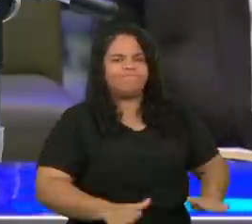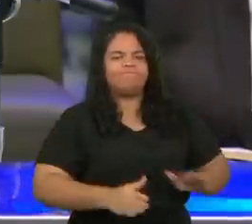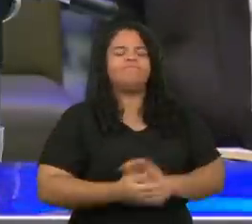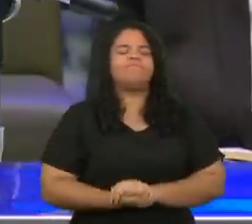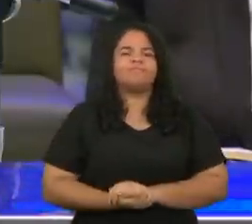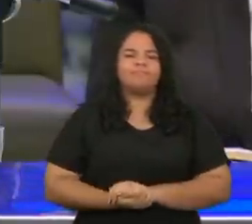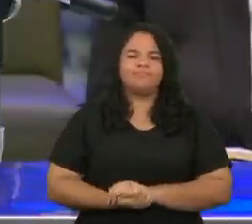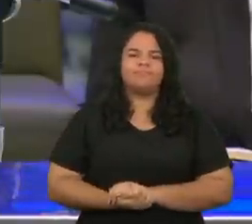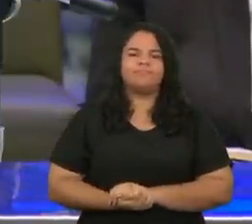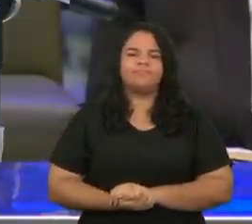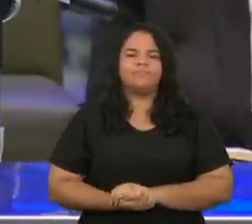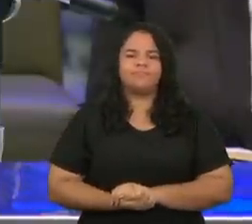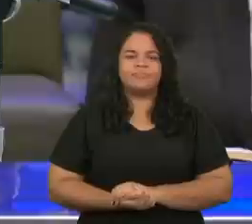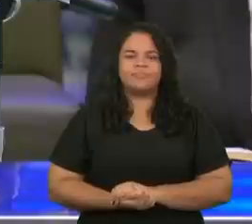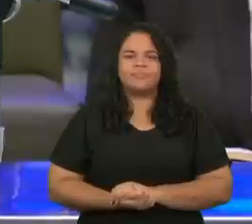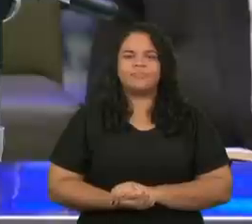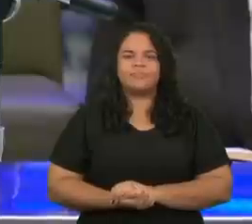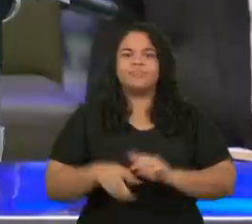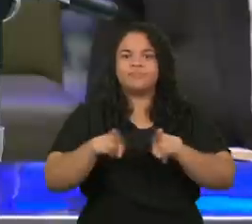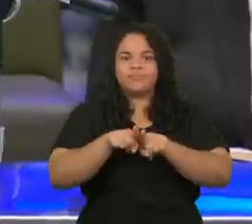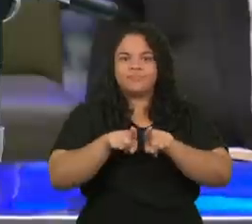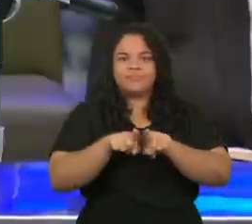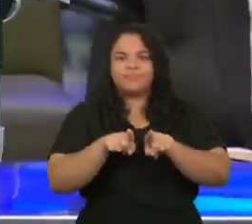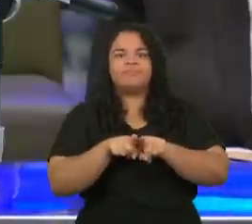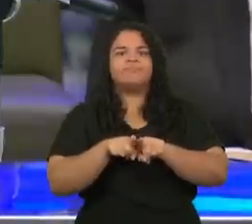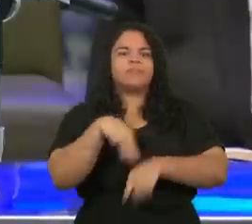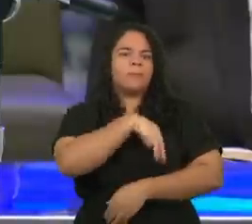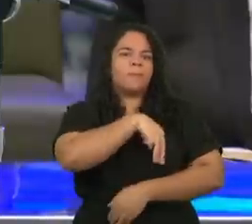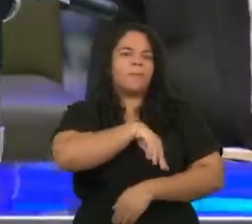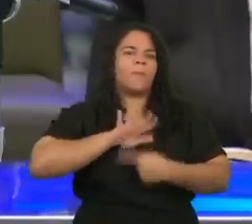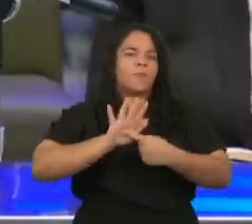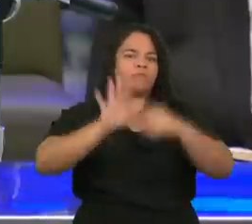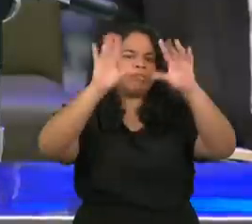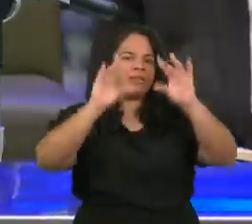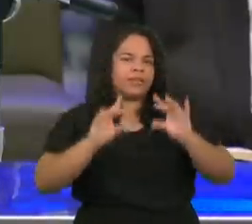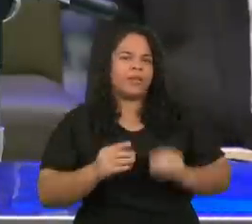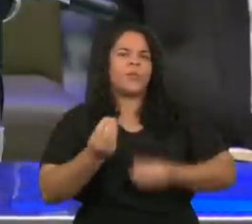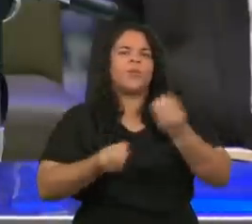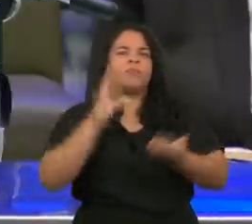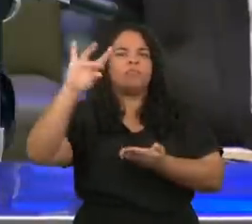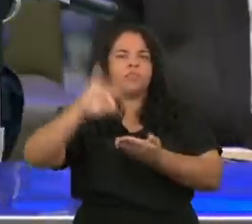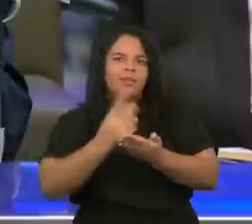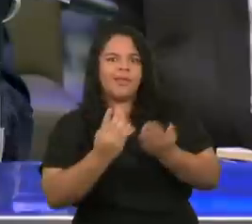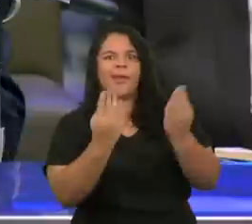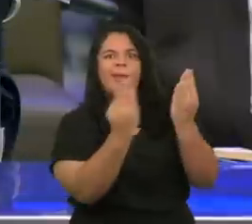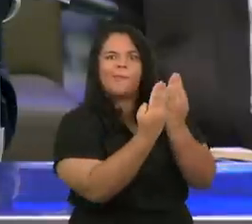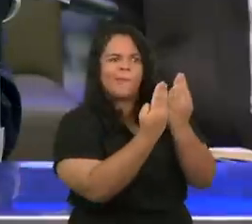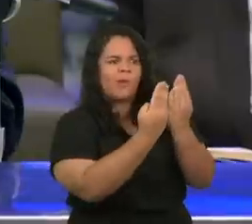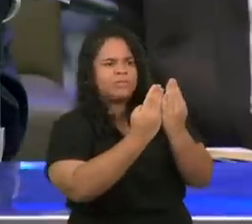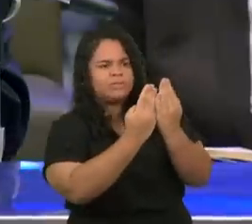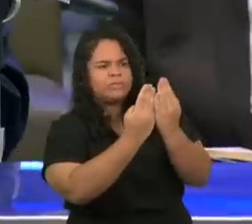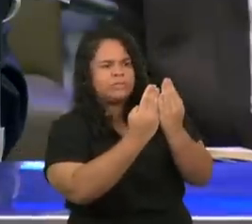no evangelho de Mateus arrombasse a porta e invadisse a cidade ateando fogo